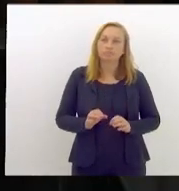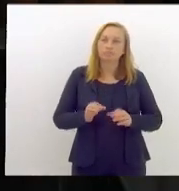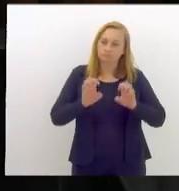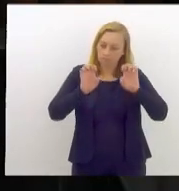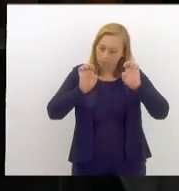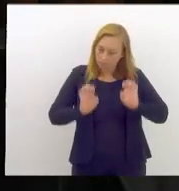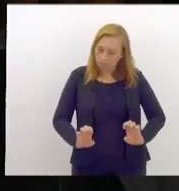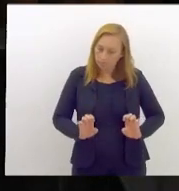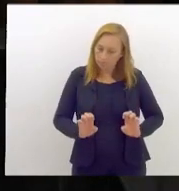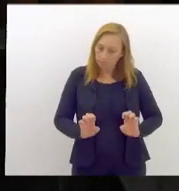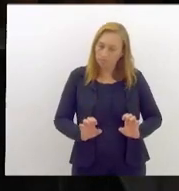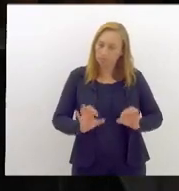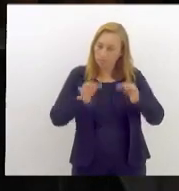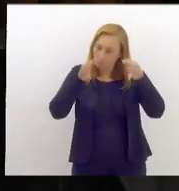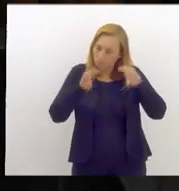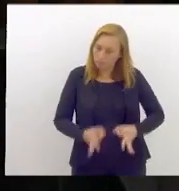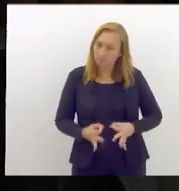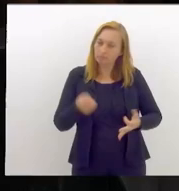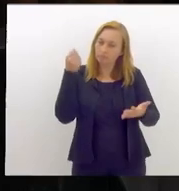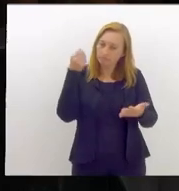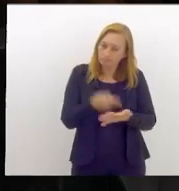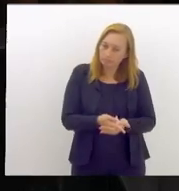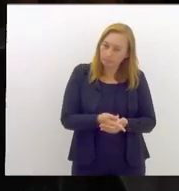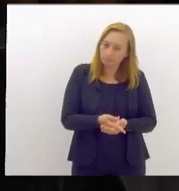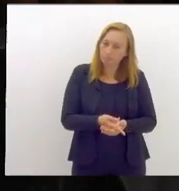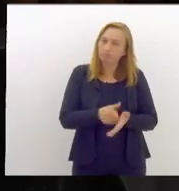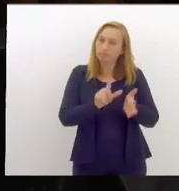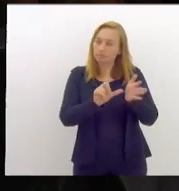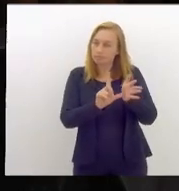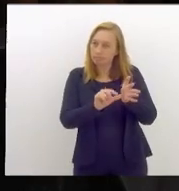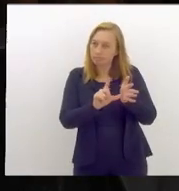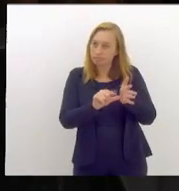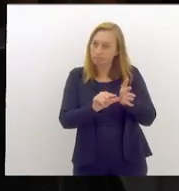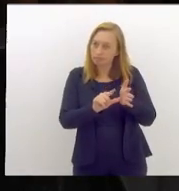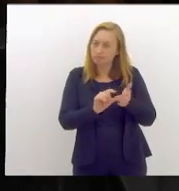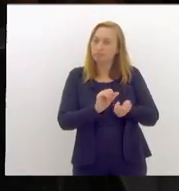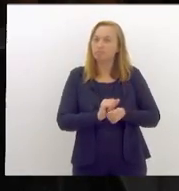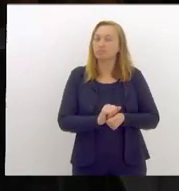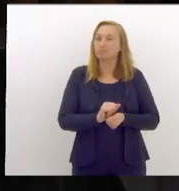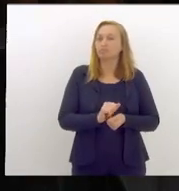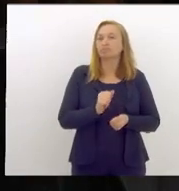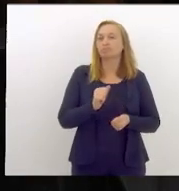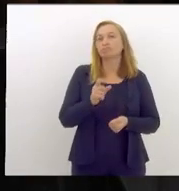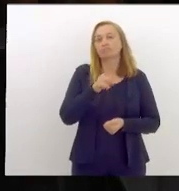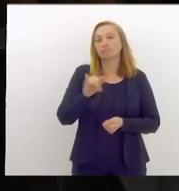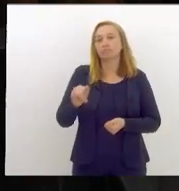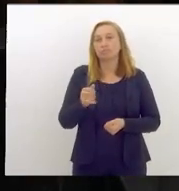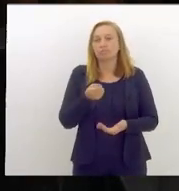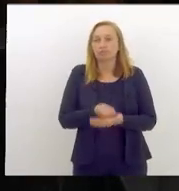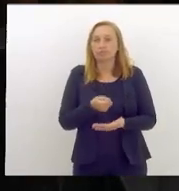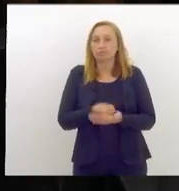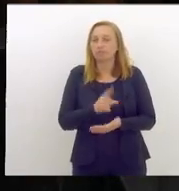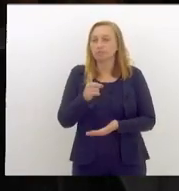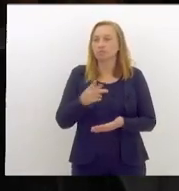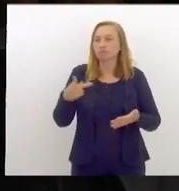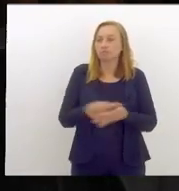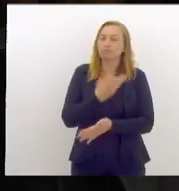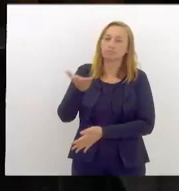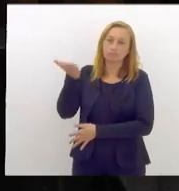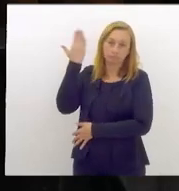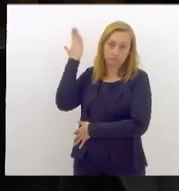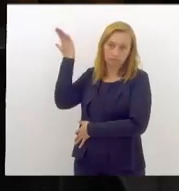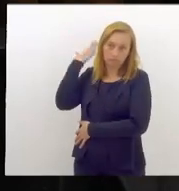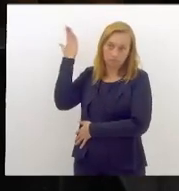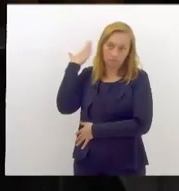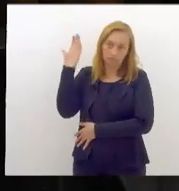os salários dos Servidores em dia a possibilidade obrigação mas que não acontecia no passado